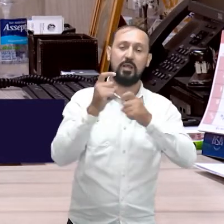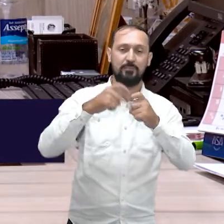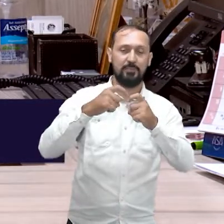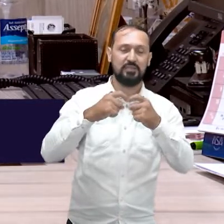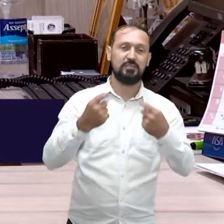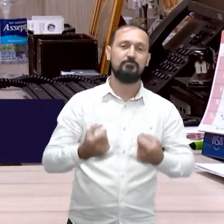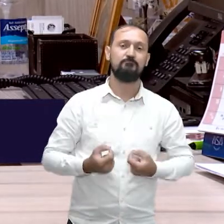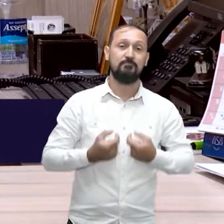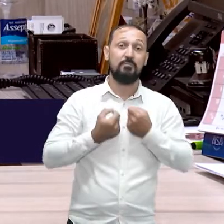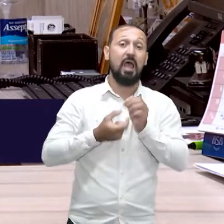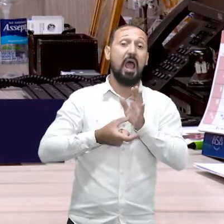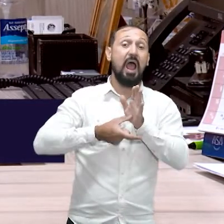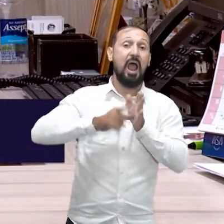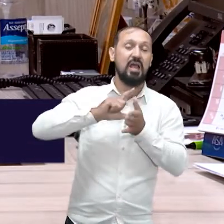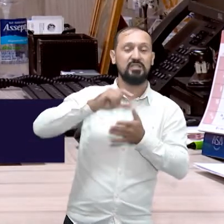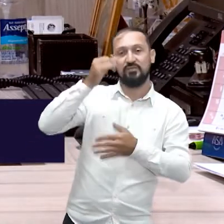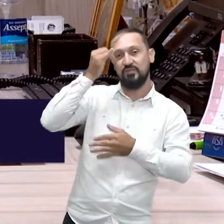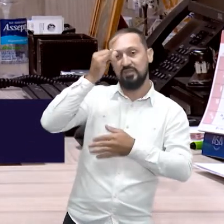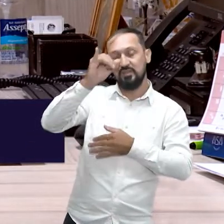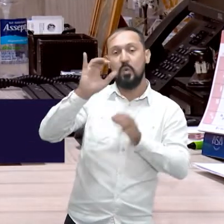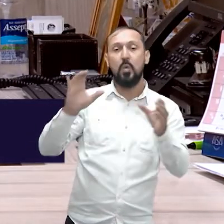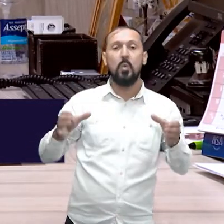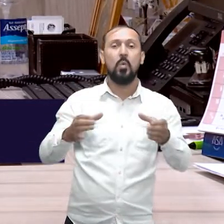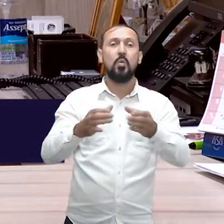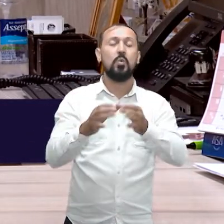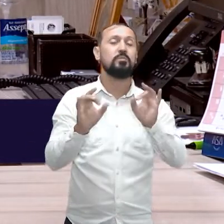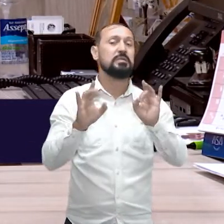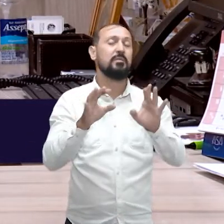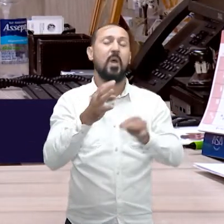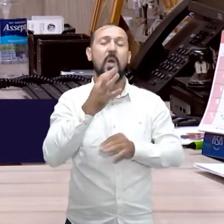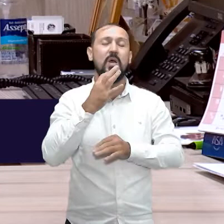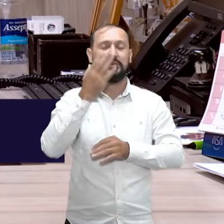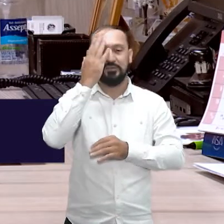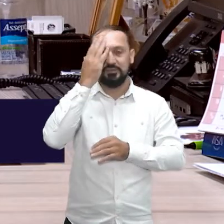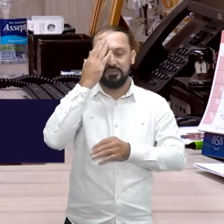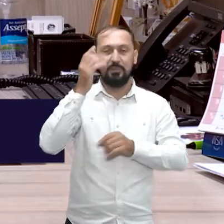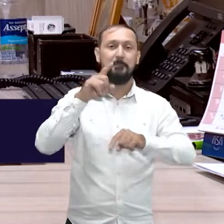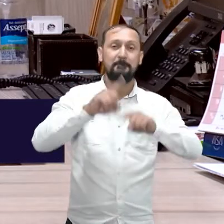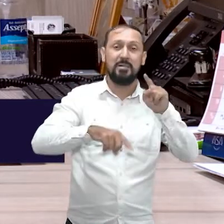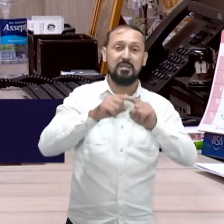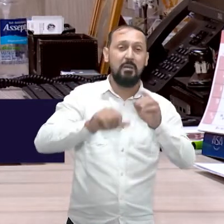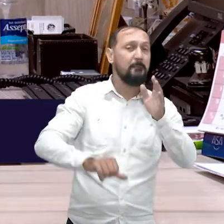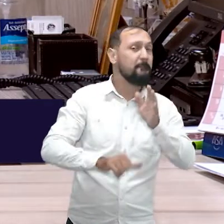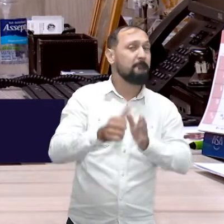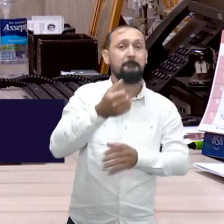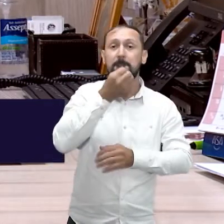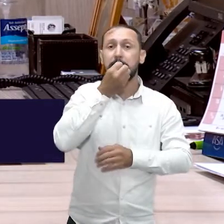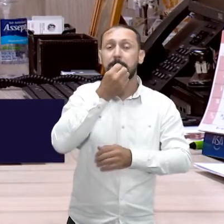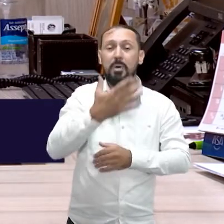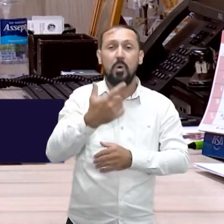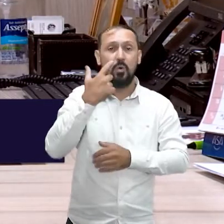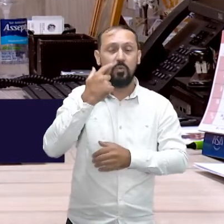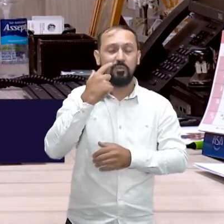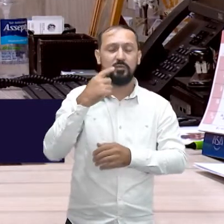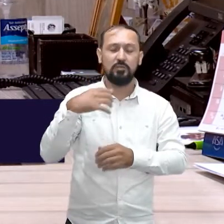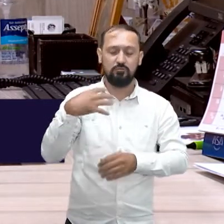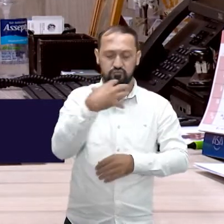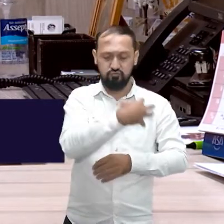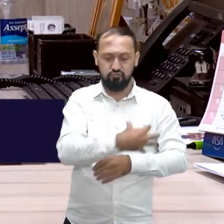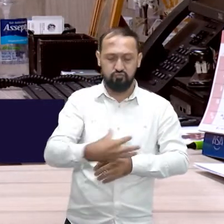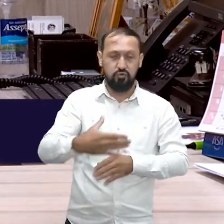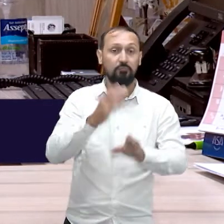pessoas tivessem acesso à medicina oncológica preventiva com equipe especializada e equipamentos de primeira